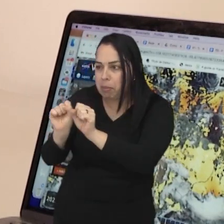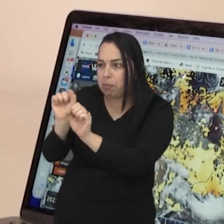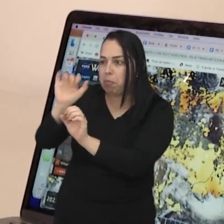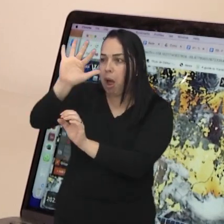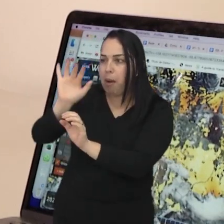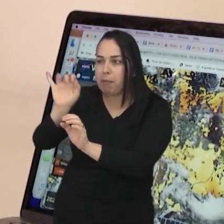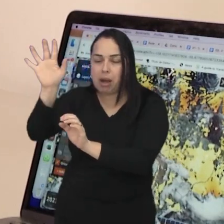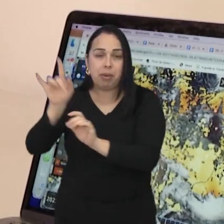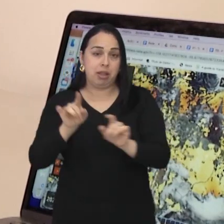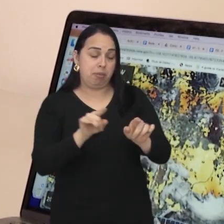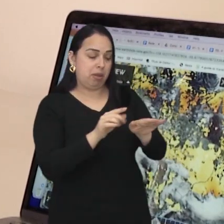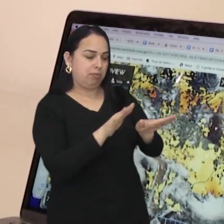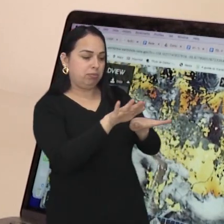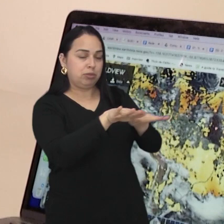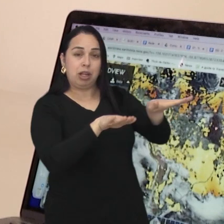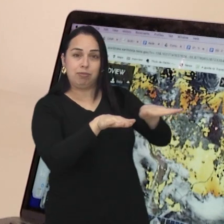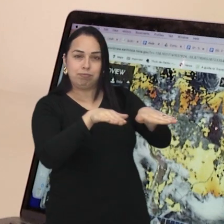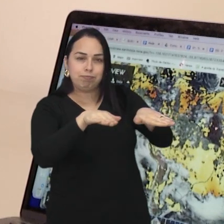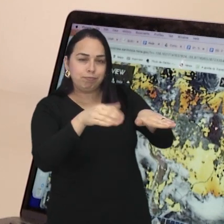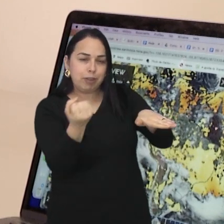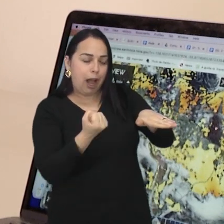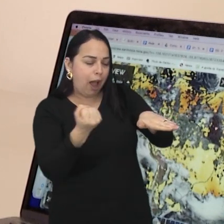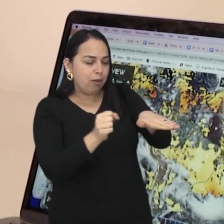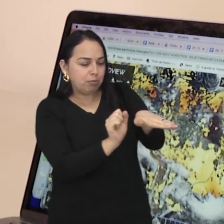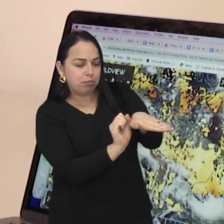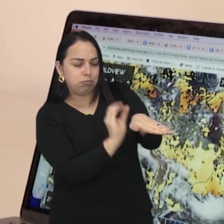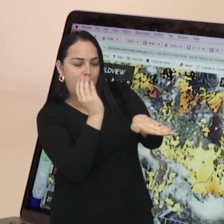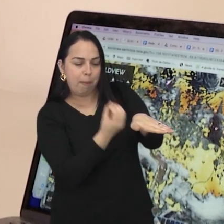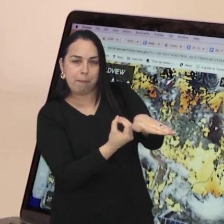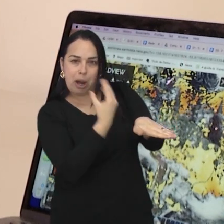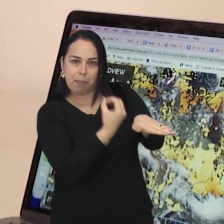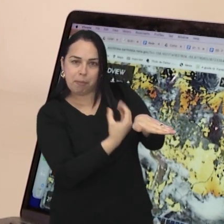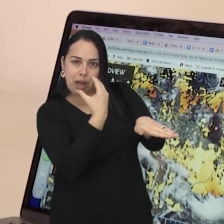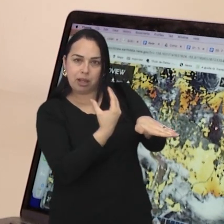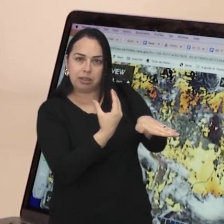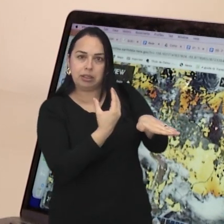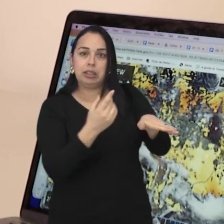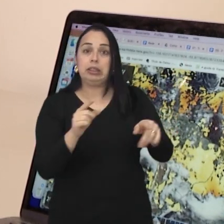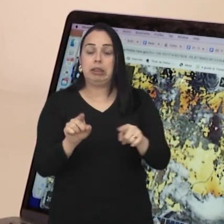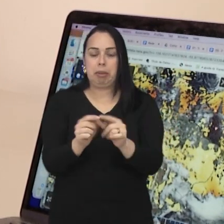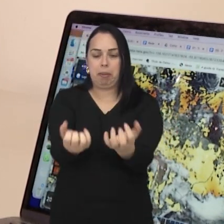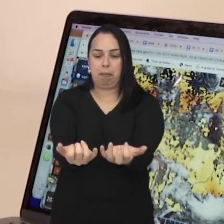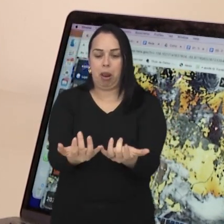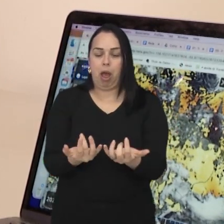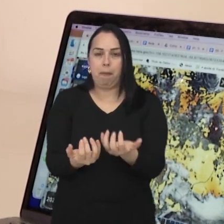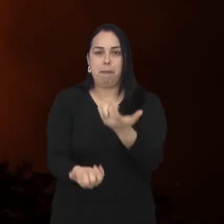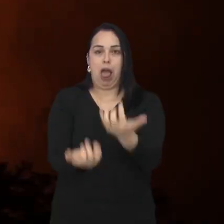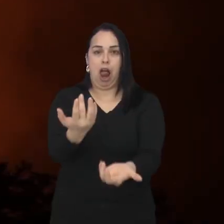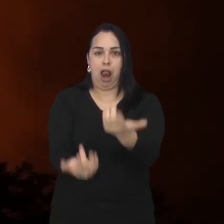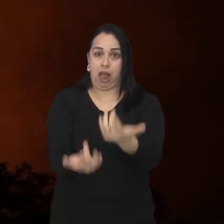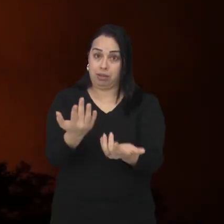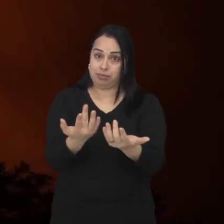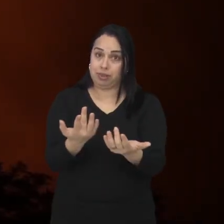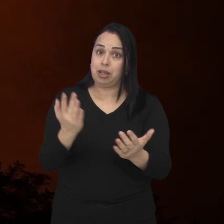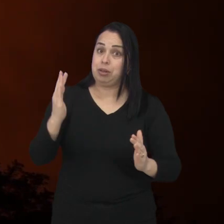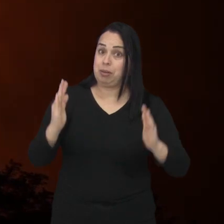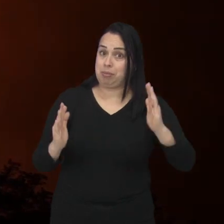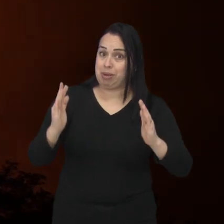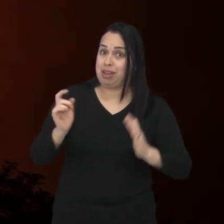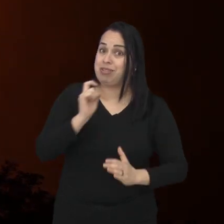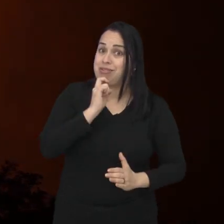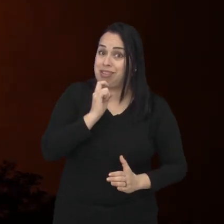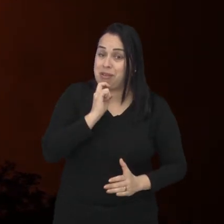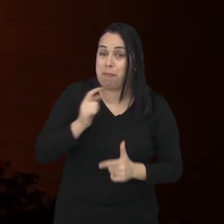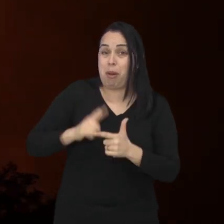industriais, carros, frota veicular, né? E queimadas, basicamente. E no inverno,